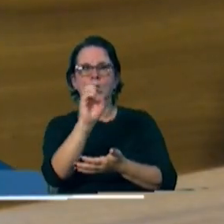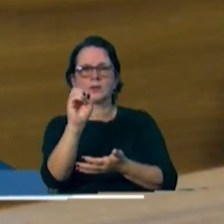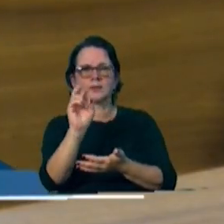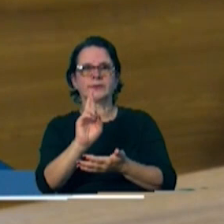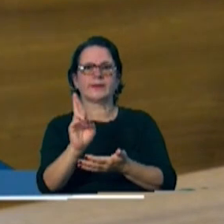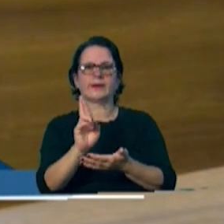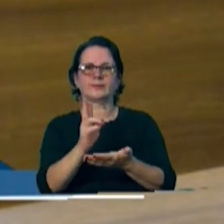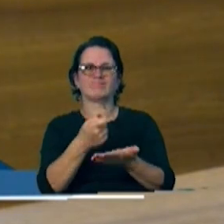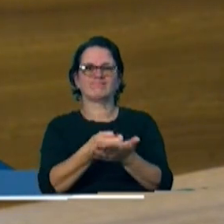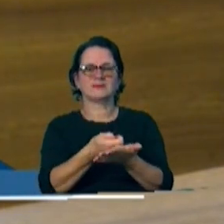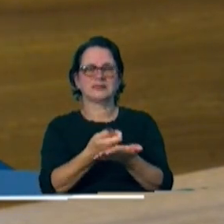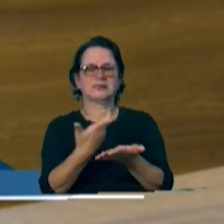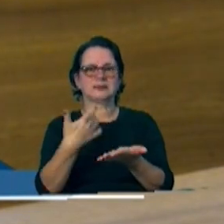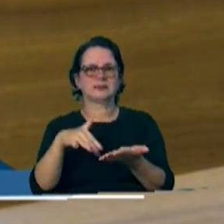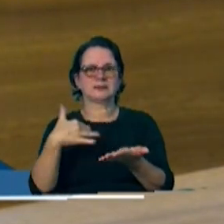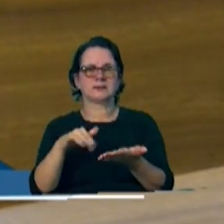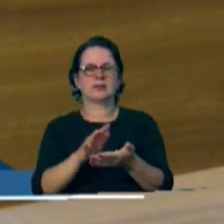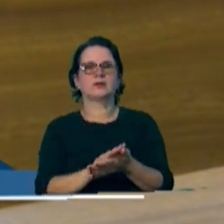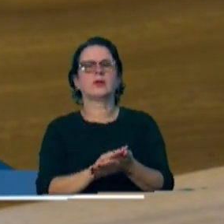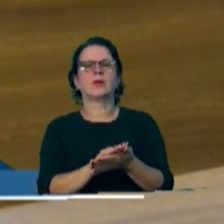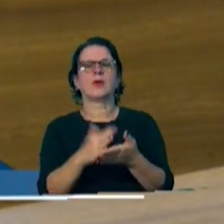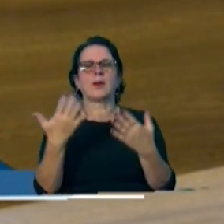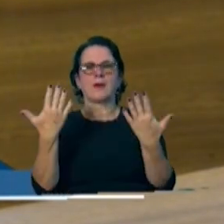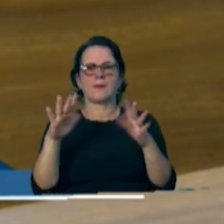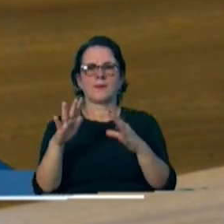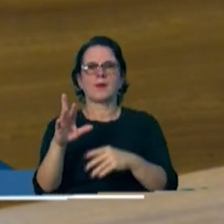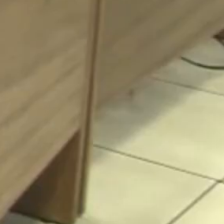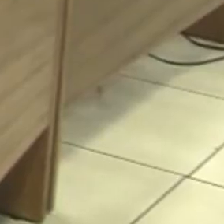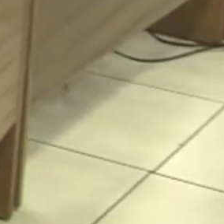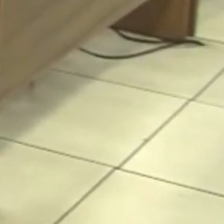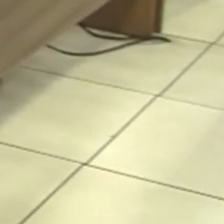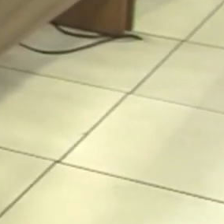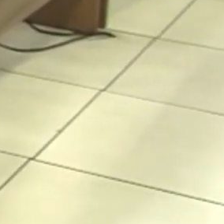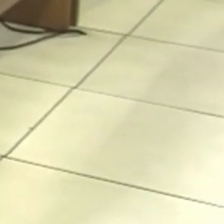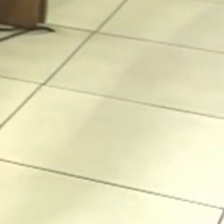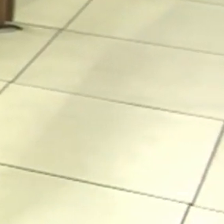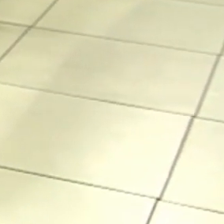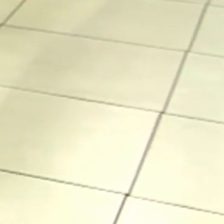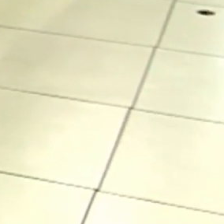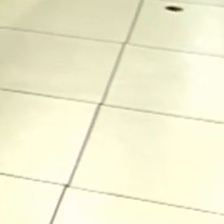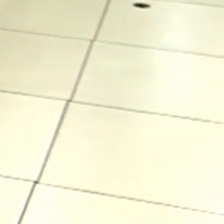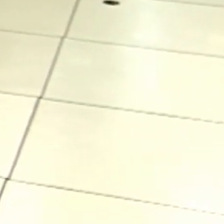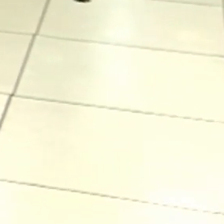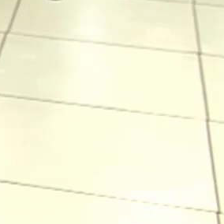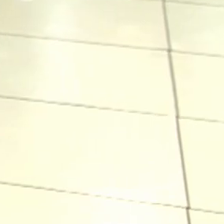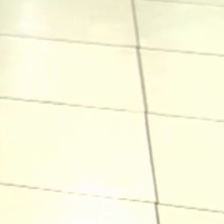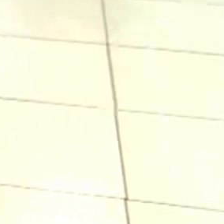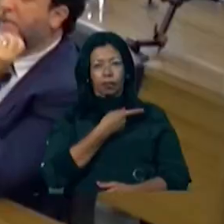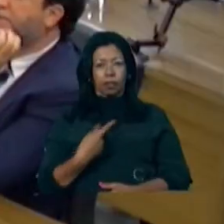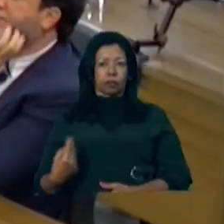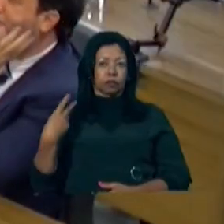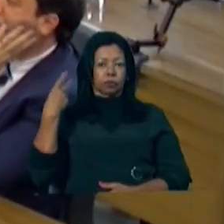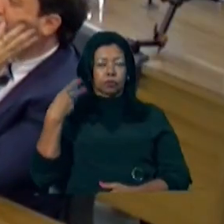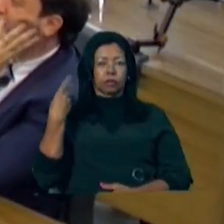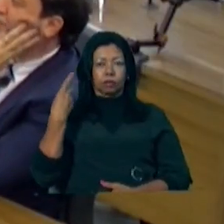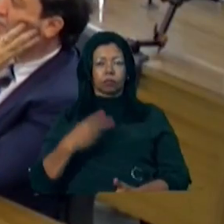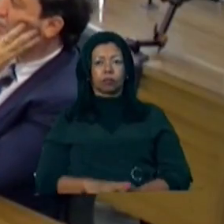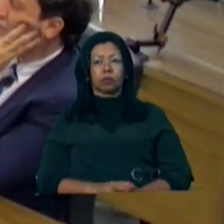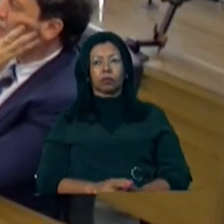e no prazo de 60 dias apurar a situação dos declínios do município